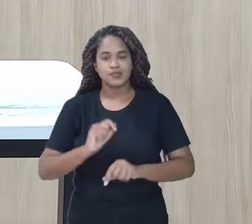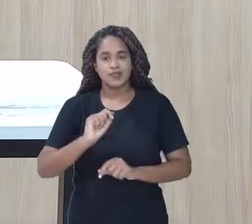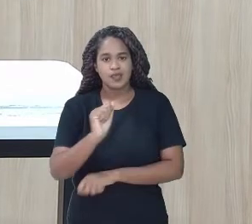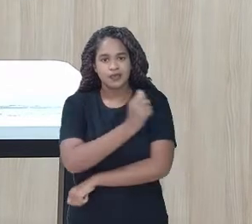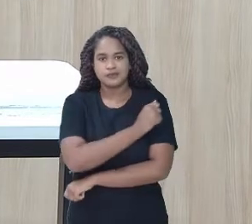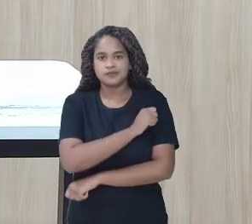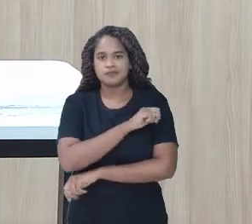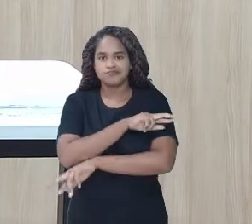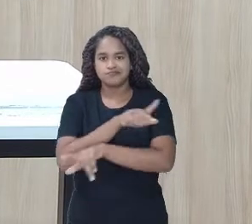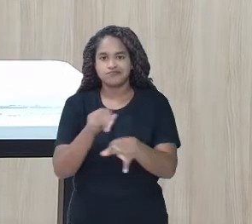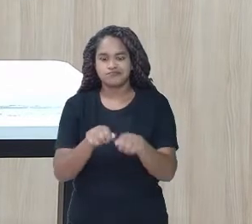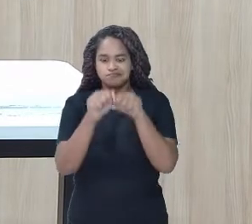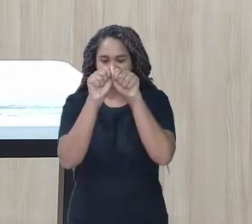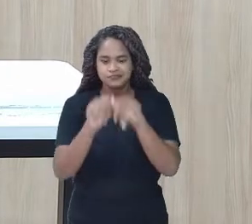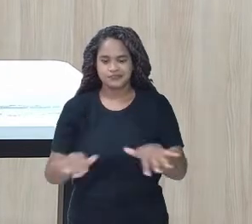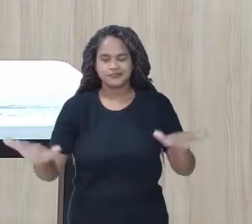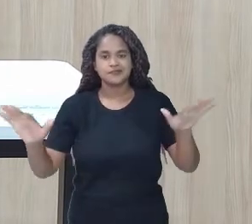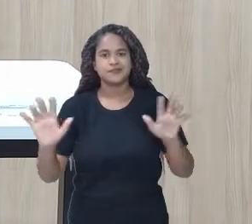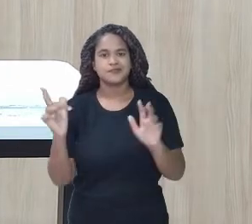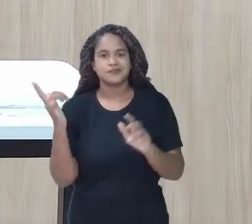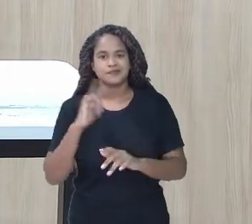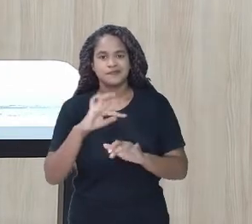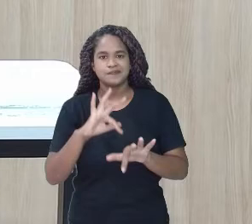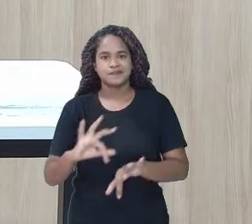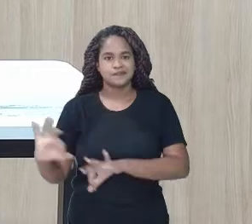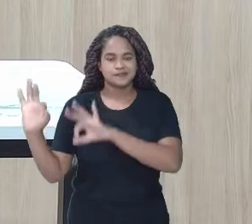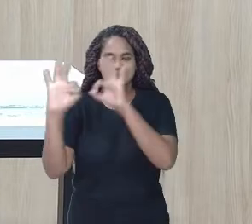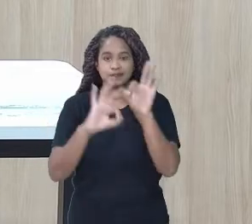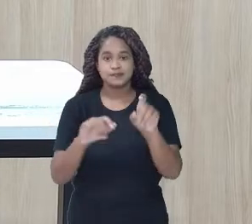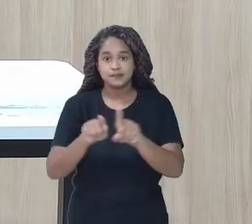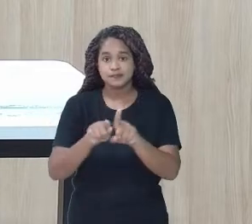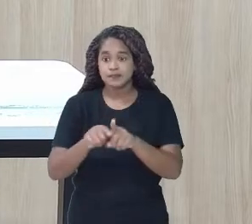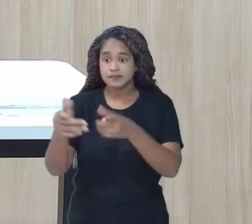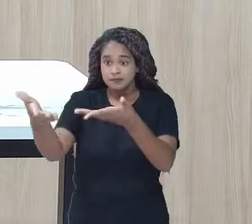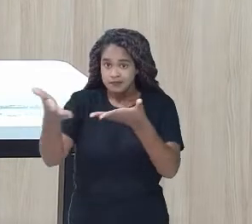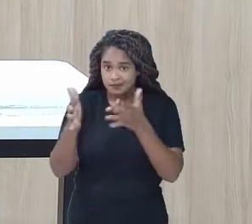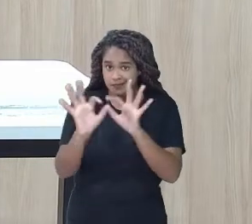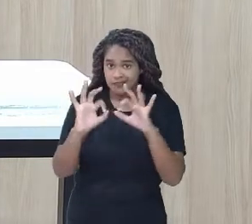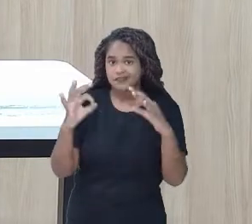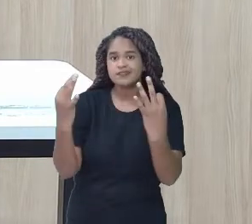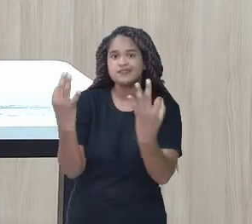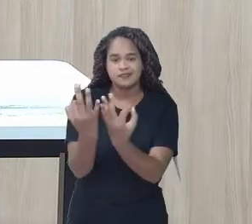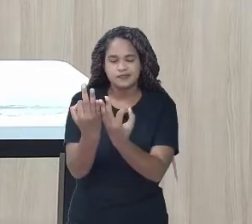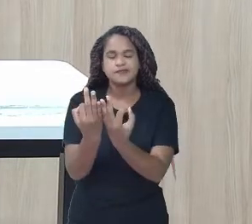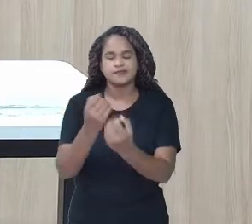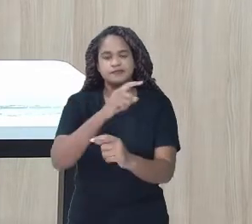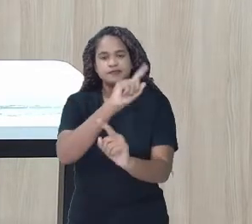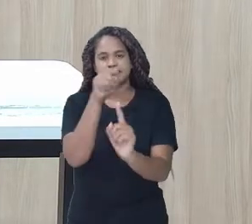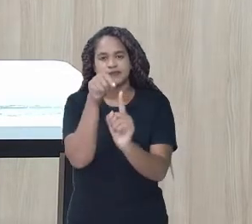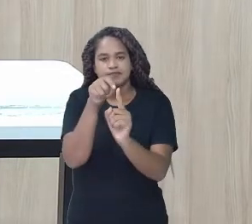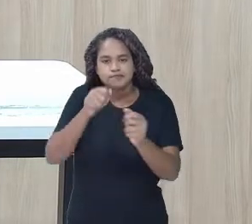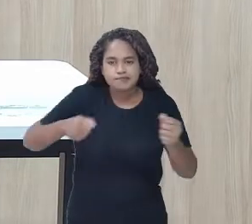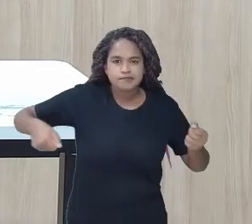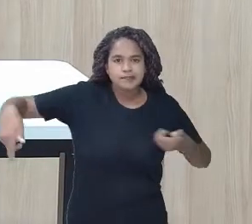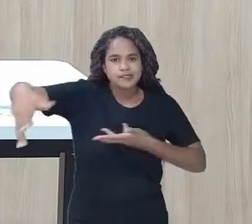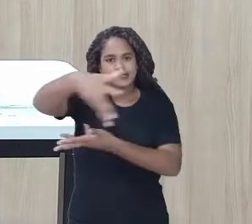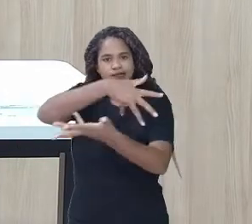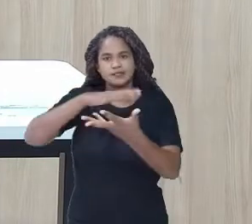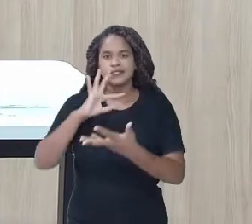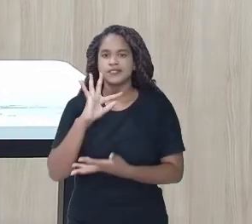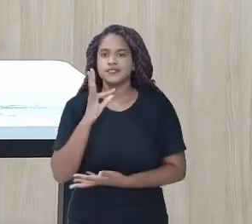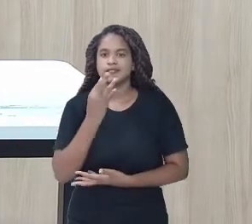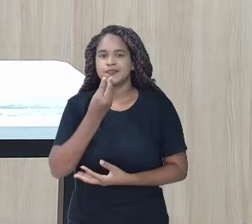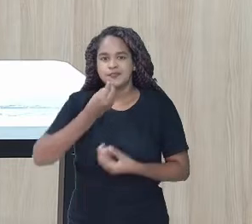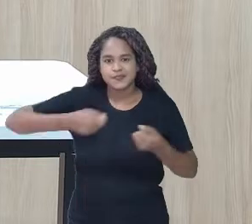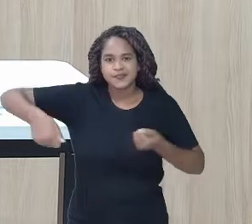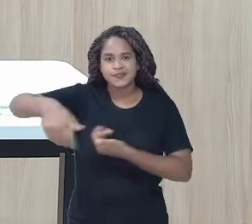alunos que estão aí em casa nos recebendo. Convide a sua família para que possa ter uma troca realmente do conhecimento,